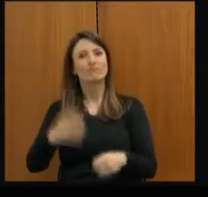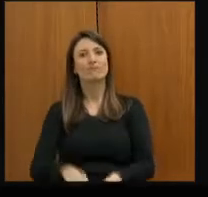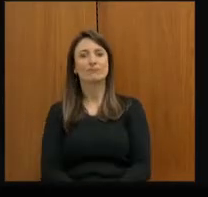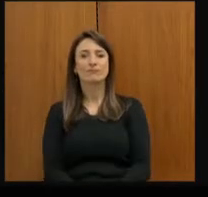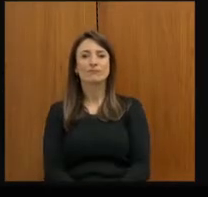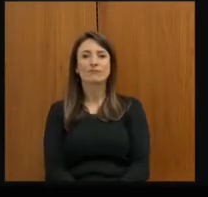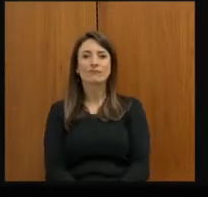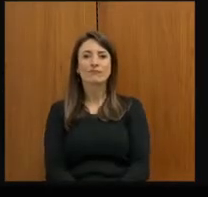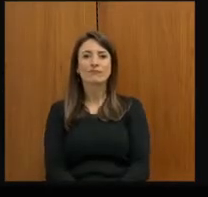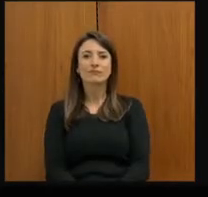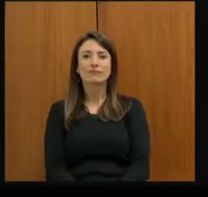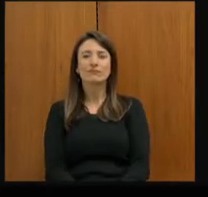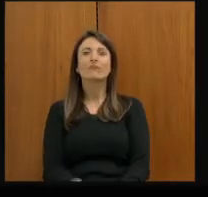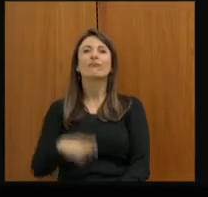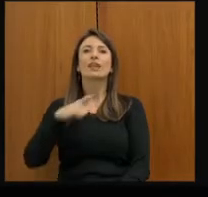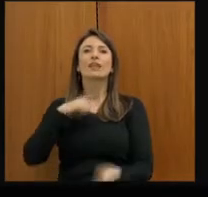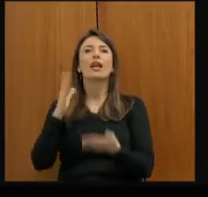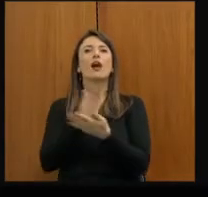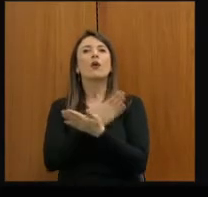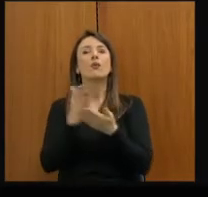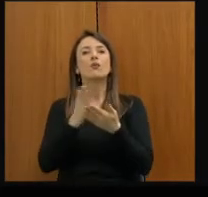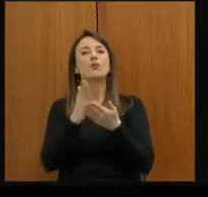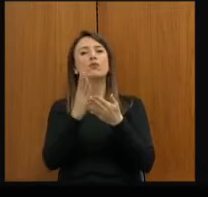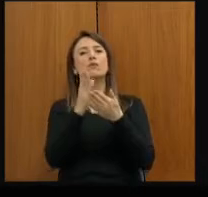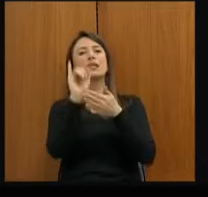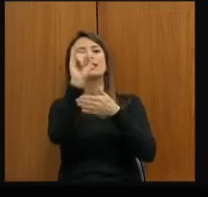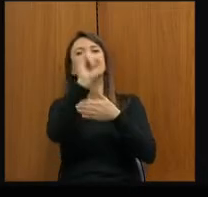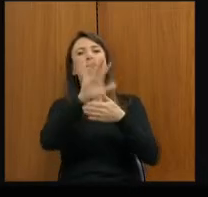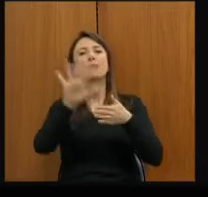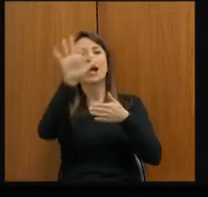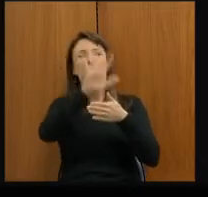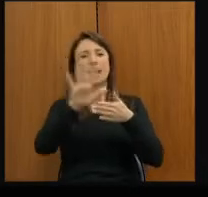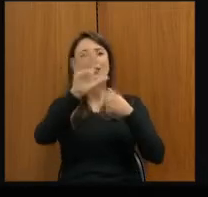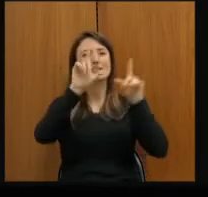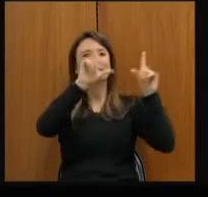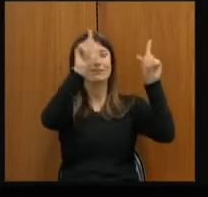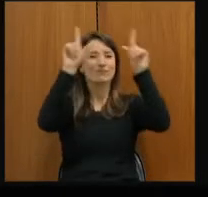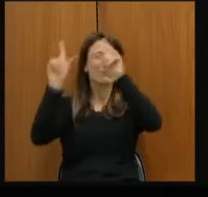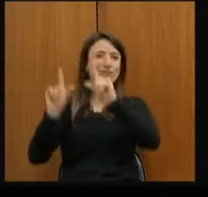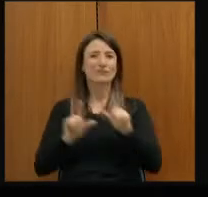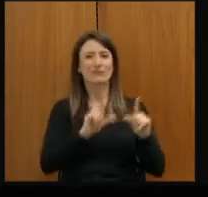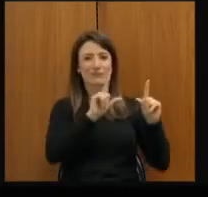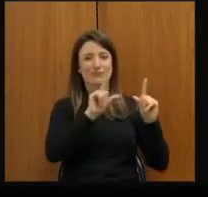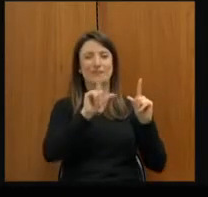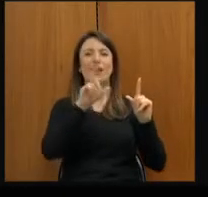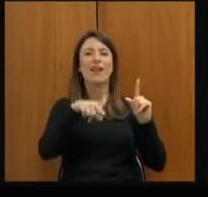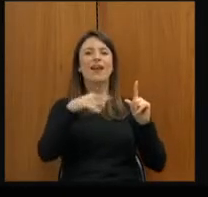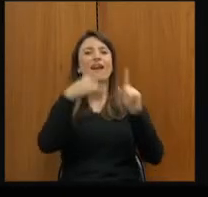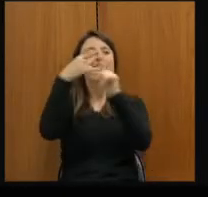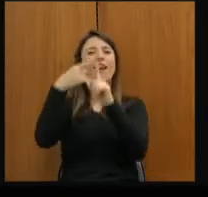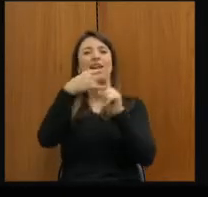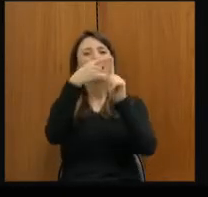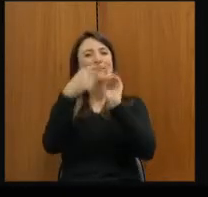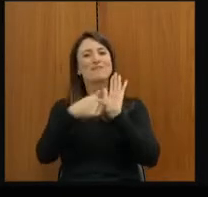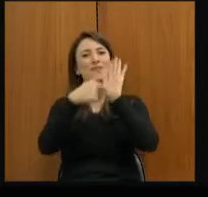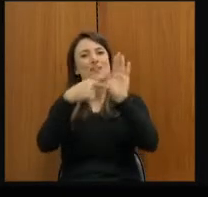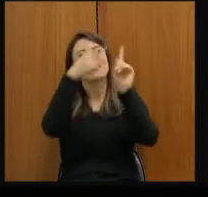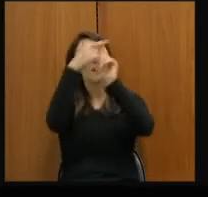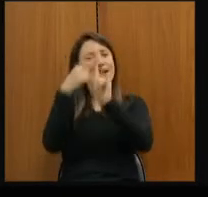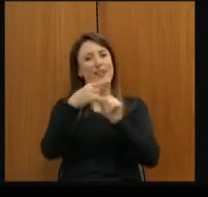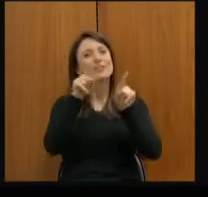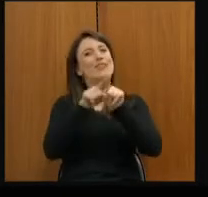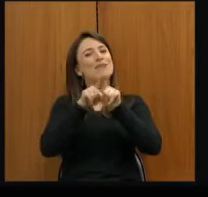e nós temos aí algumas imagens é questão de lives são da